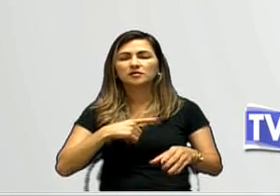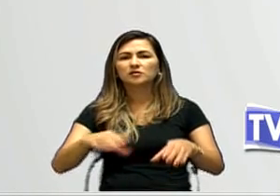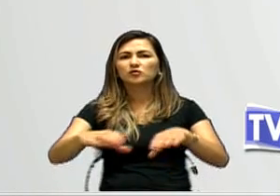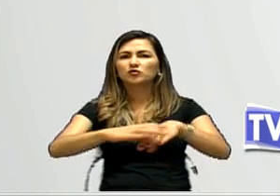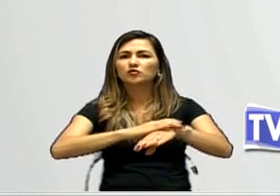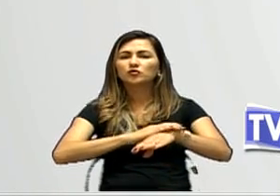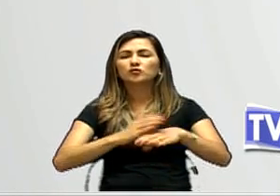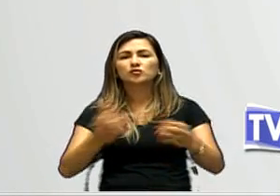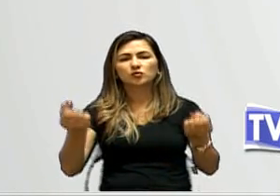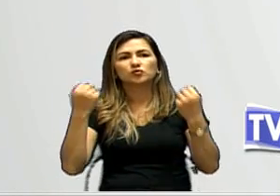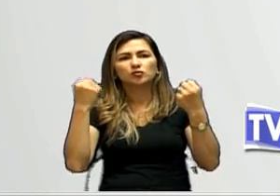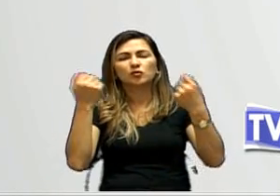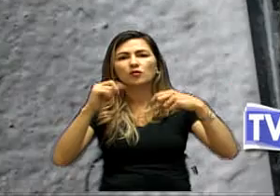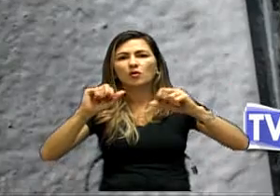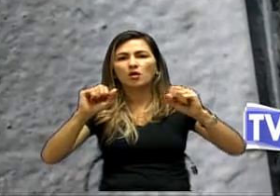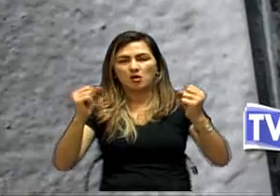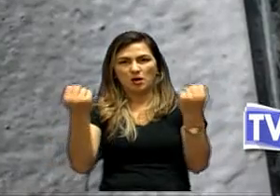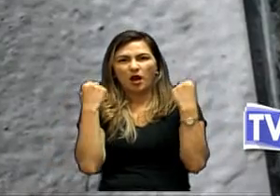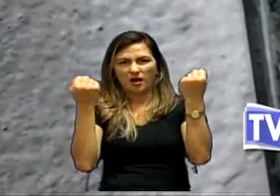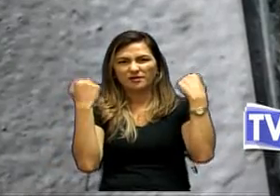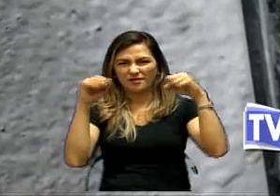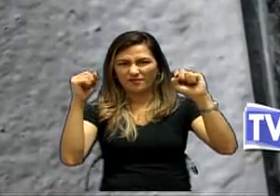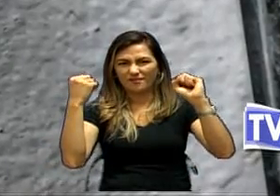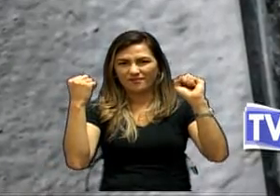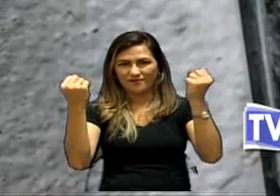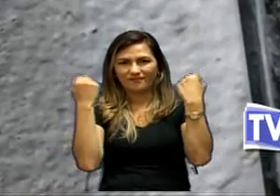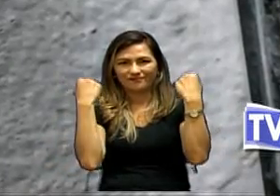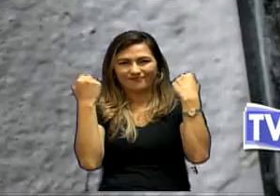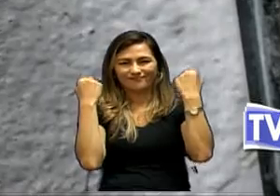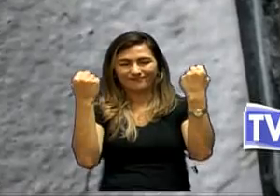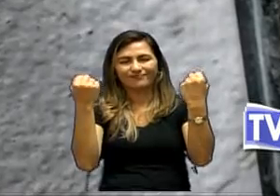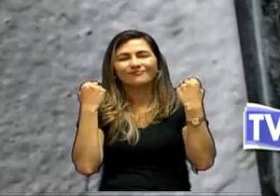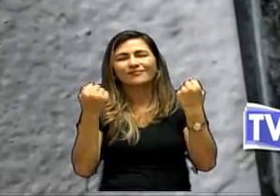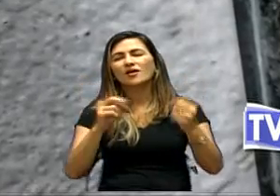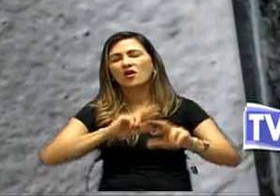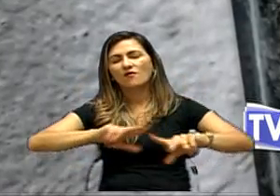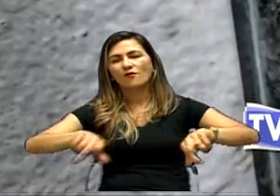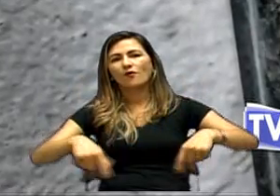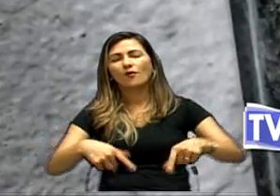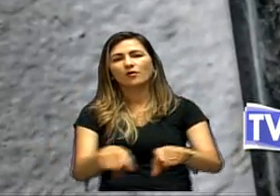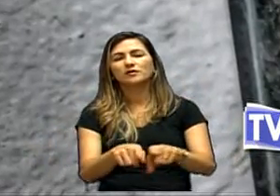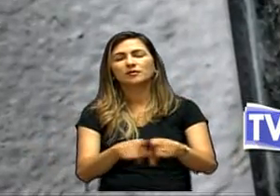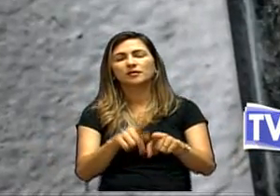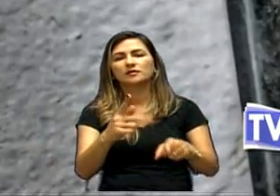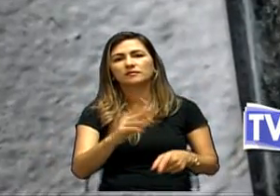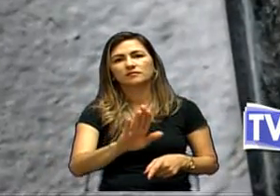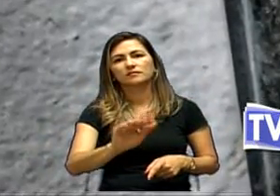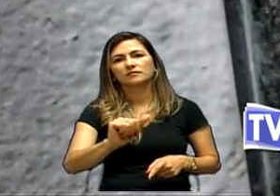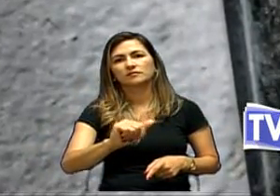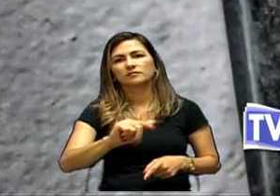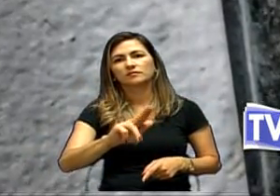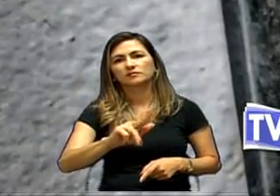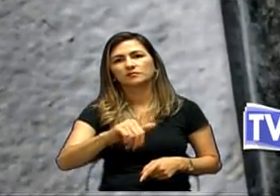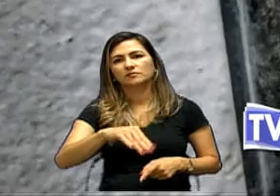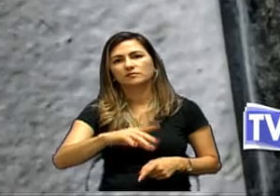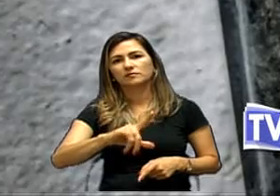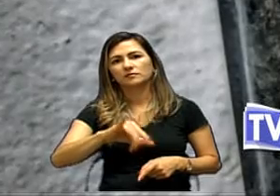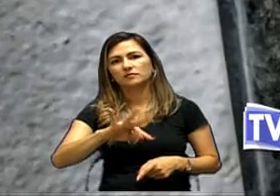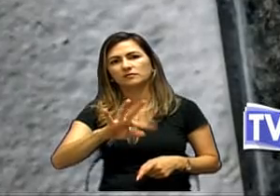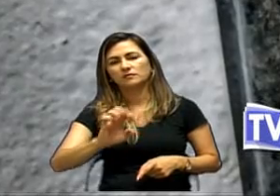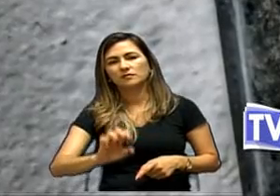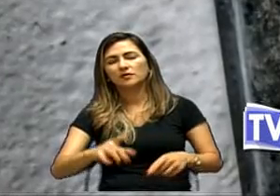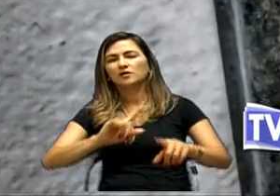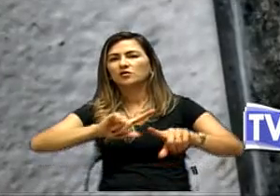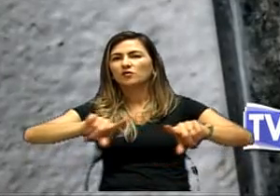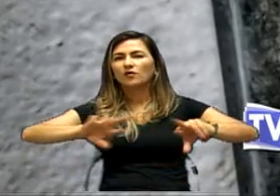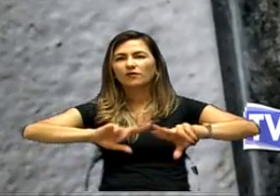brinquedos, materiais de artesanato e outros. Baquelite é uma resina sintética resistente ao calor, infusível, forte e que pode ser moldada